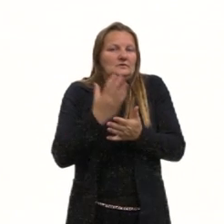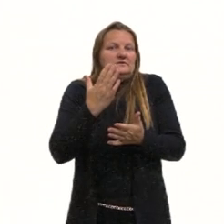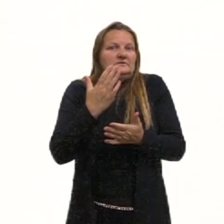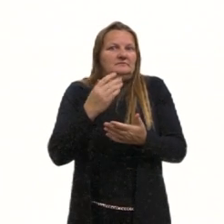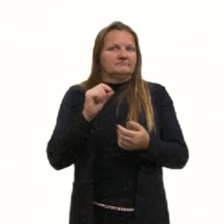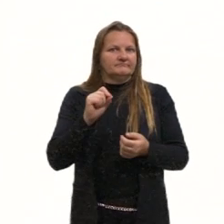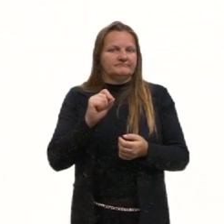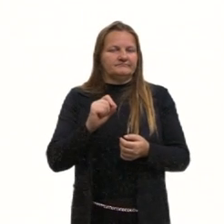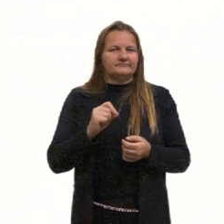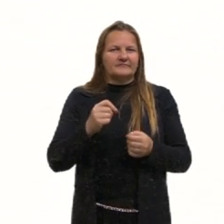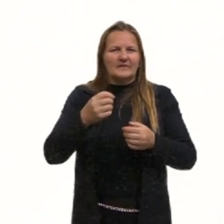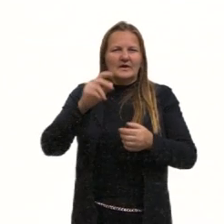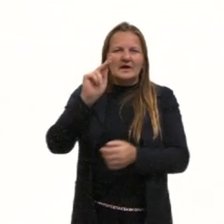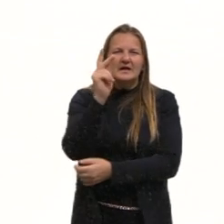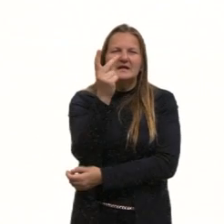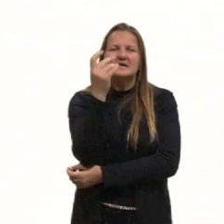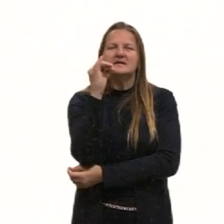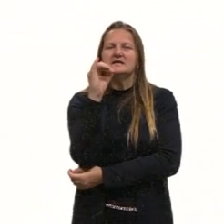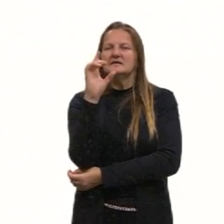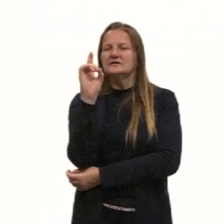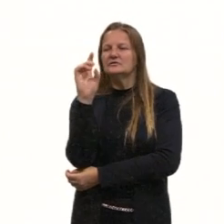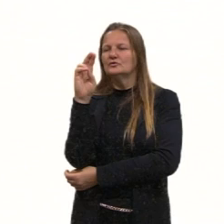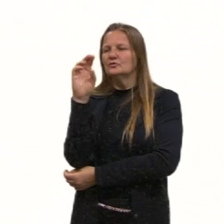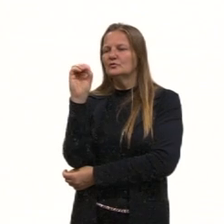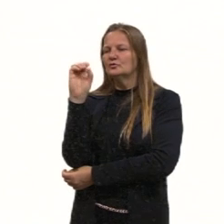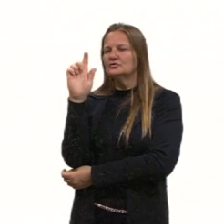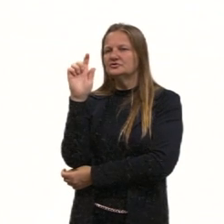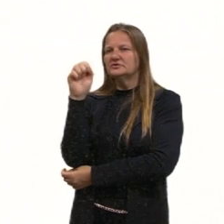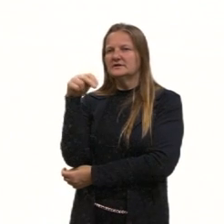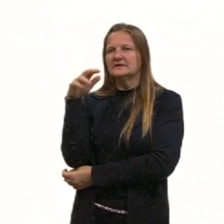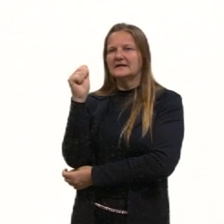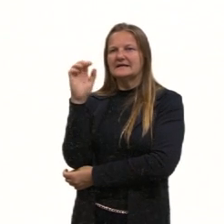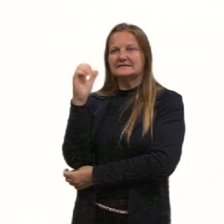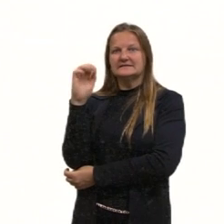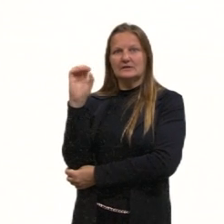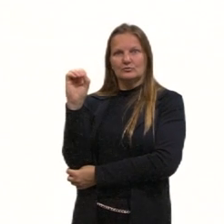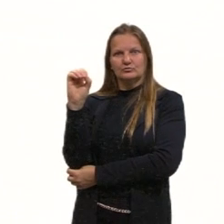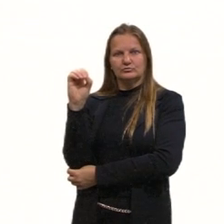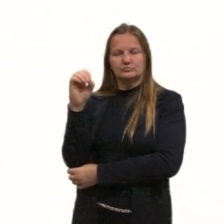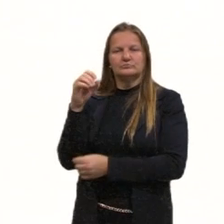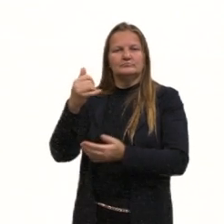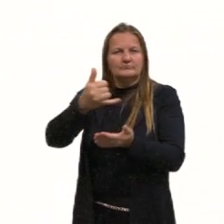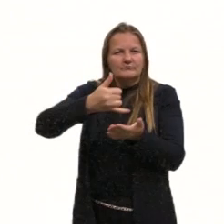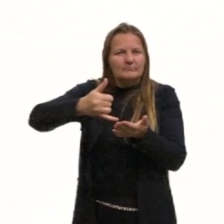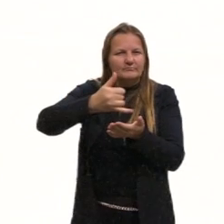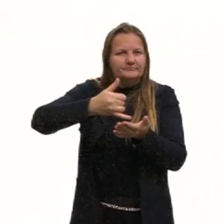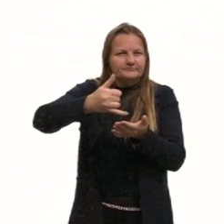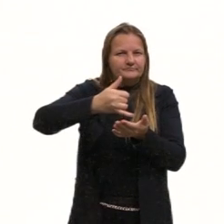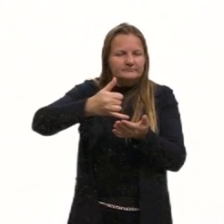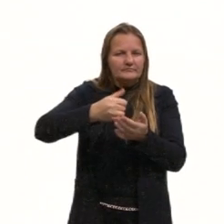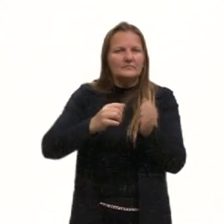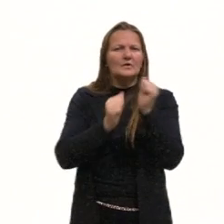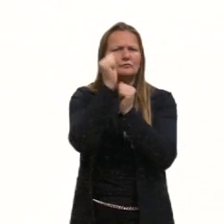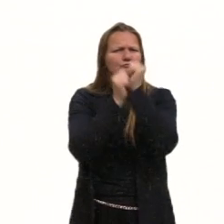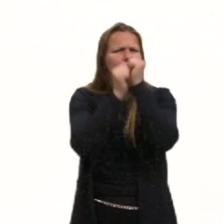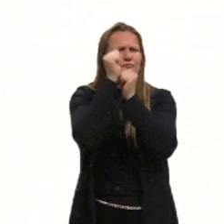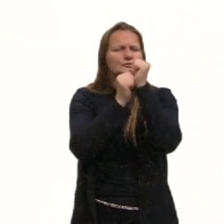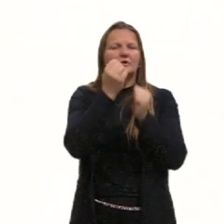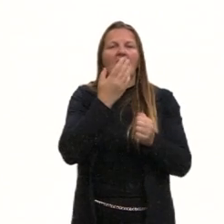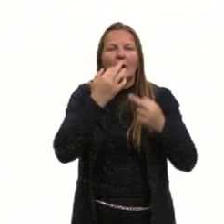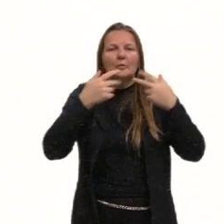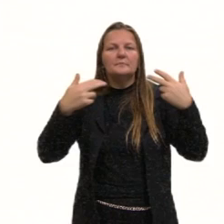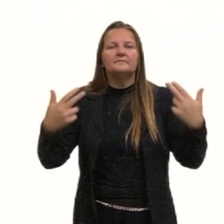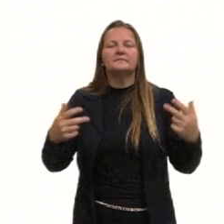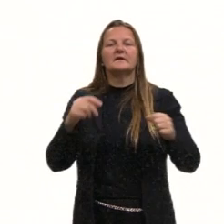na hidrogenação parcial de óleos vegetais efetuada pelas indústrias de alimentícias ocorrem